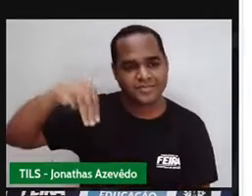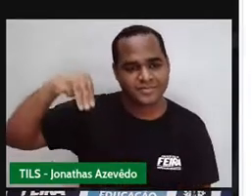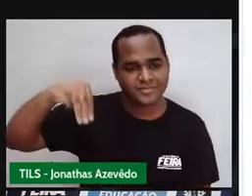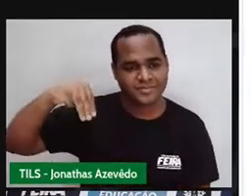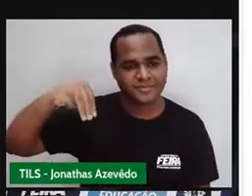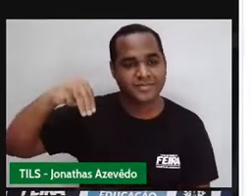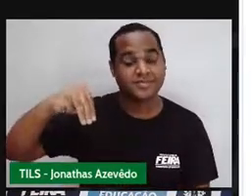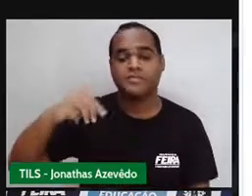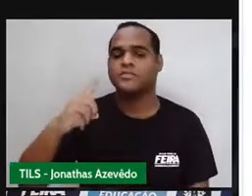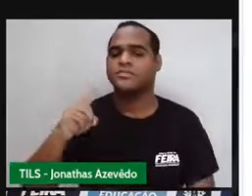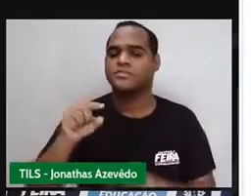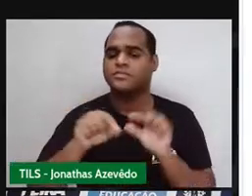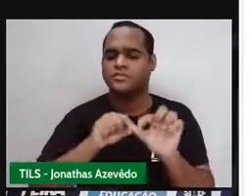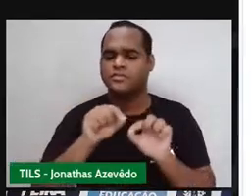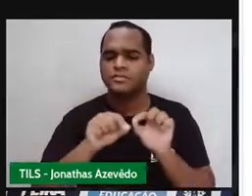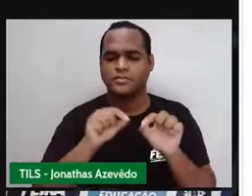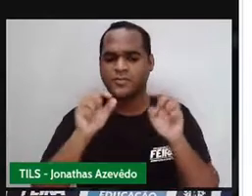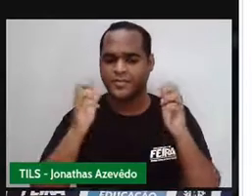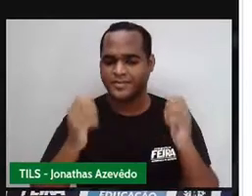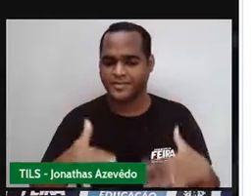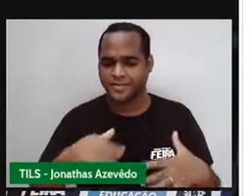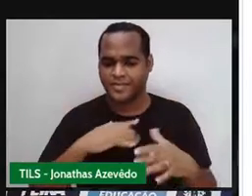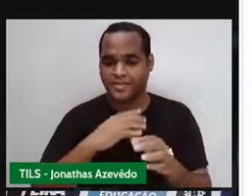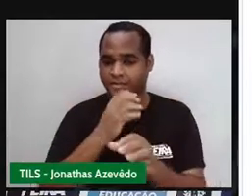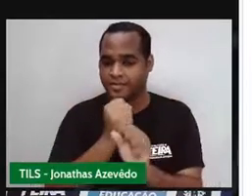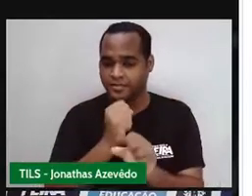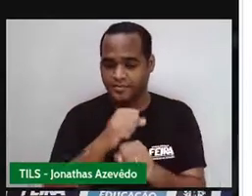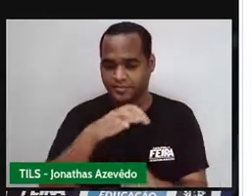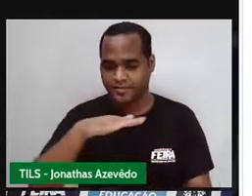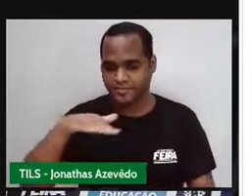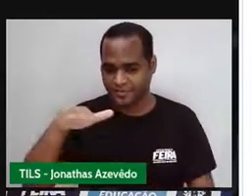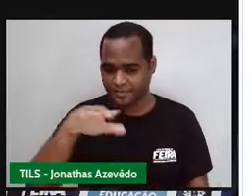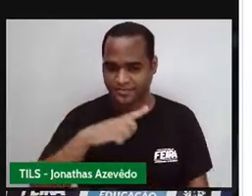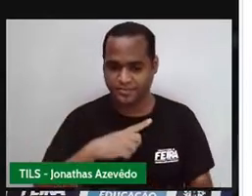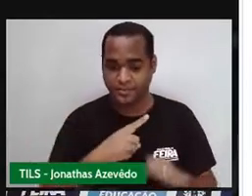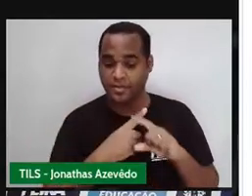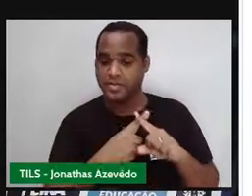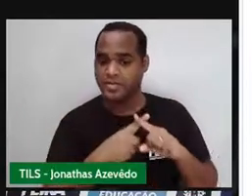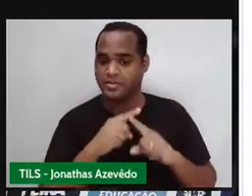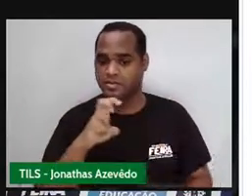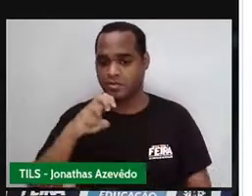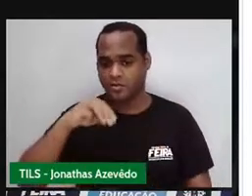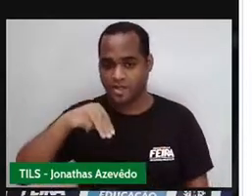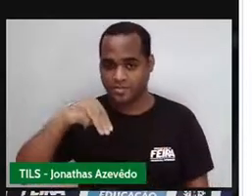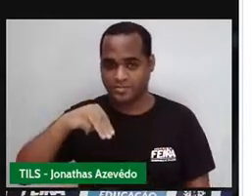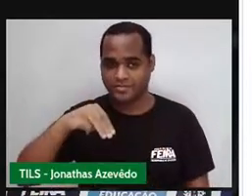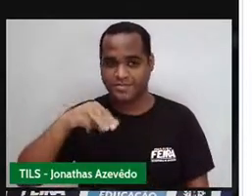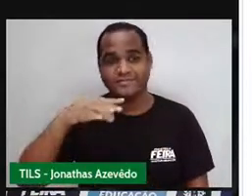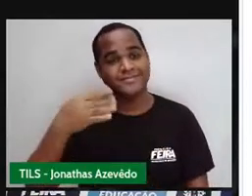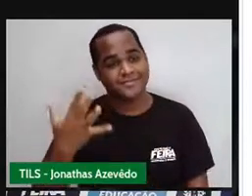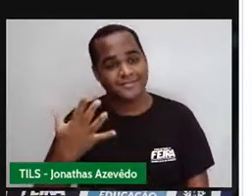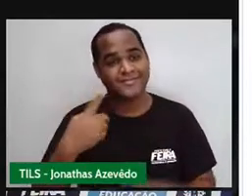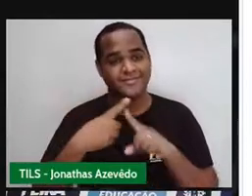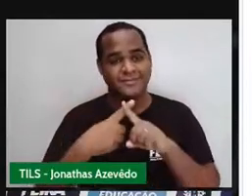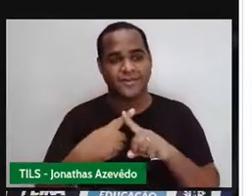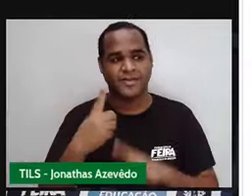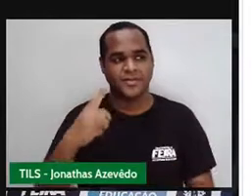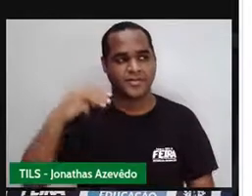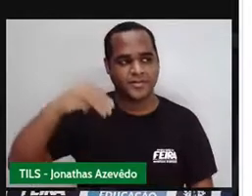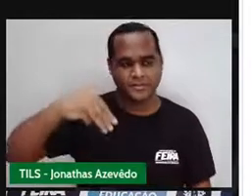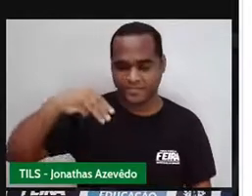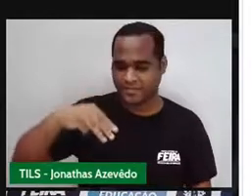então que a gente vai fazer calcular a área né multiplicando 15 metros de comprimento vezes